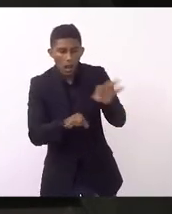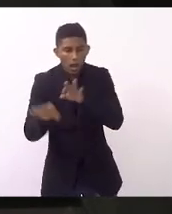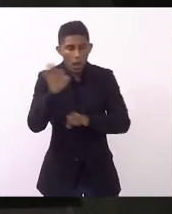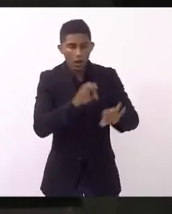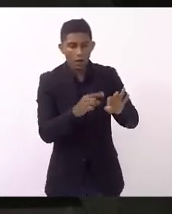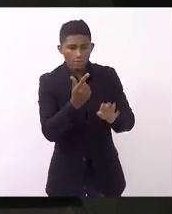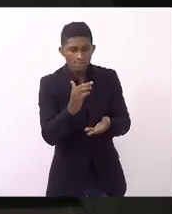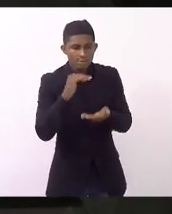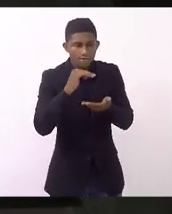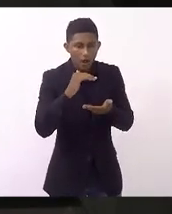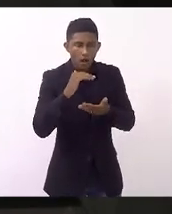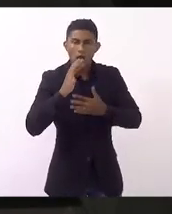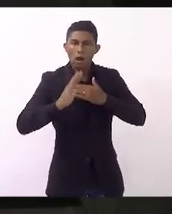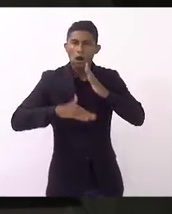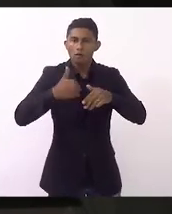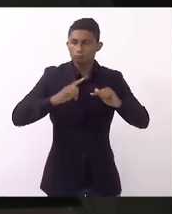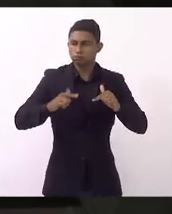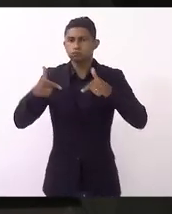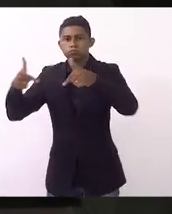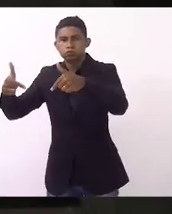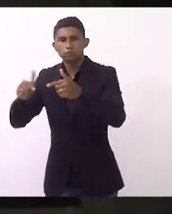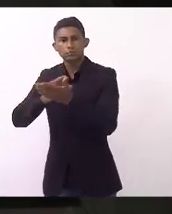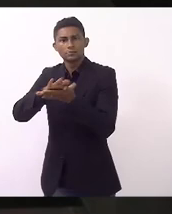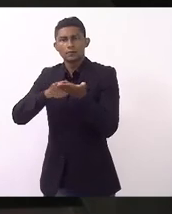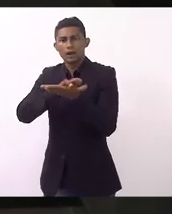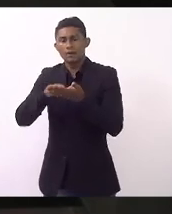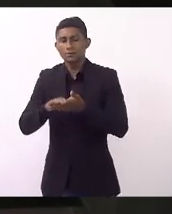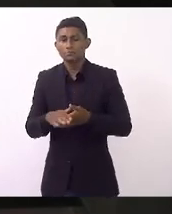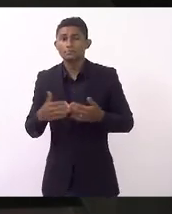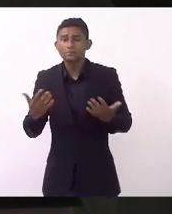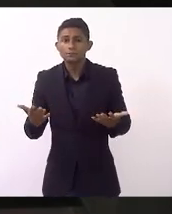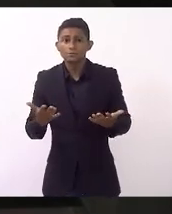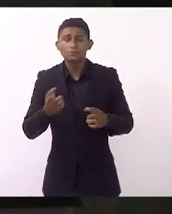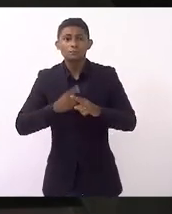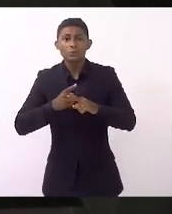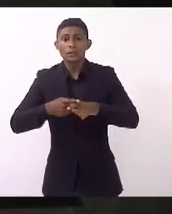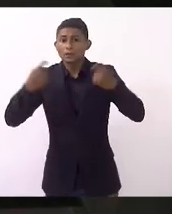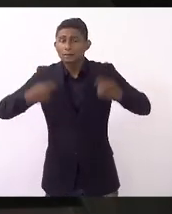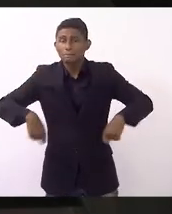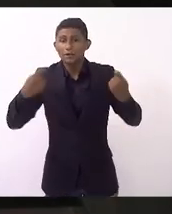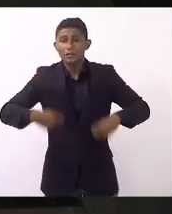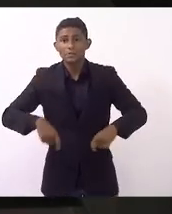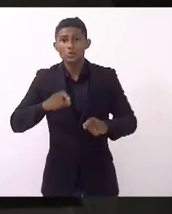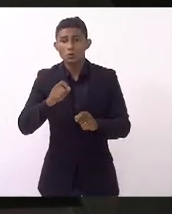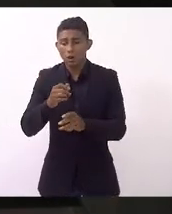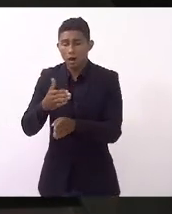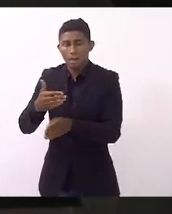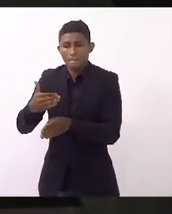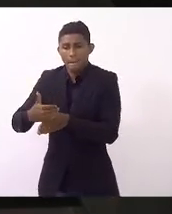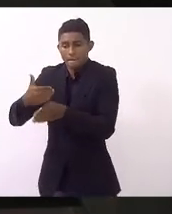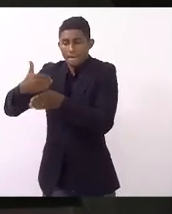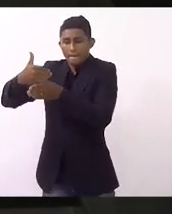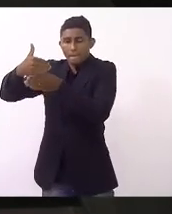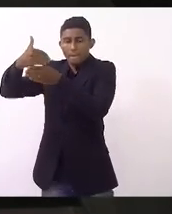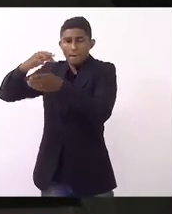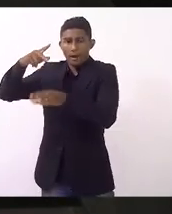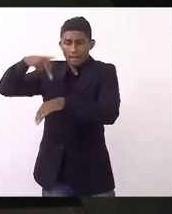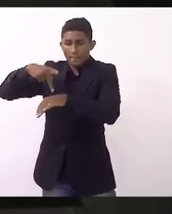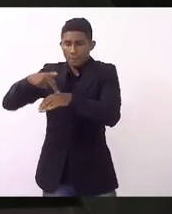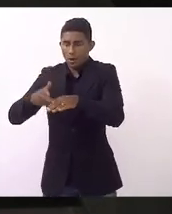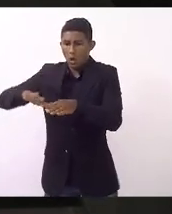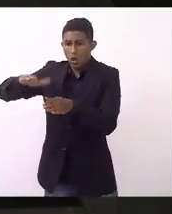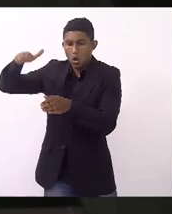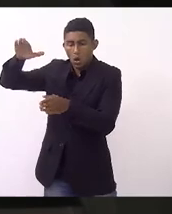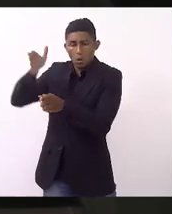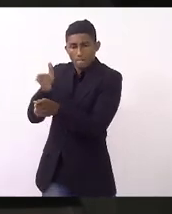essas áreas, mas não os executa, porque é preciso fazer contenção de encostas, investimento de fôlego, é preciso reassentar as